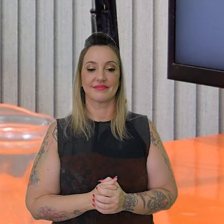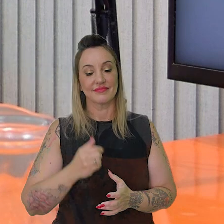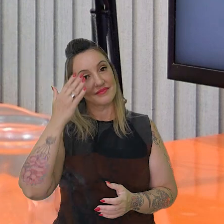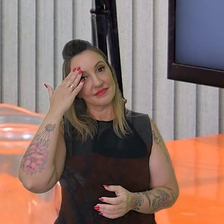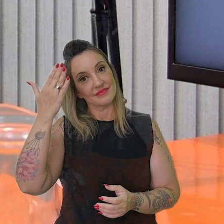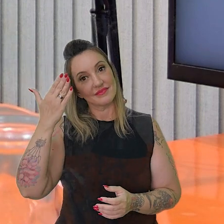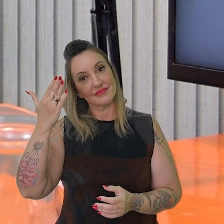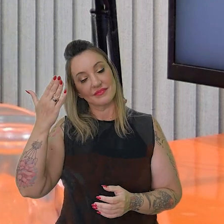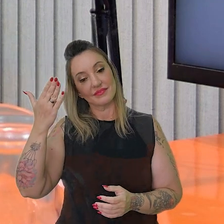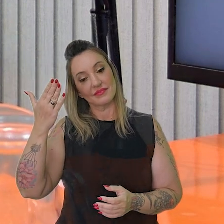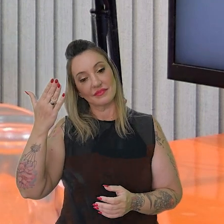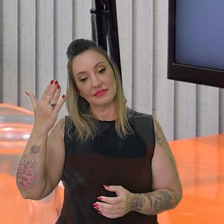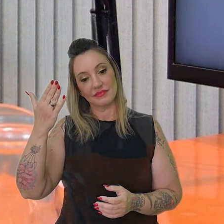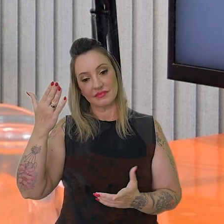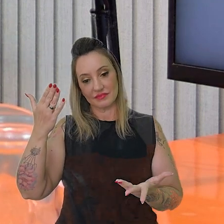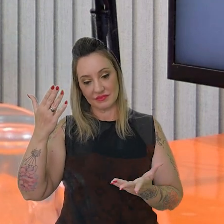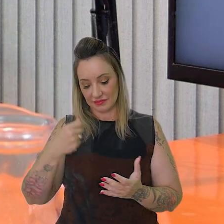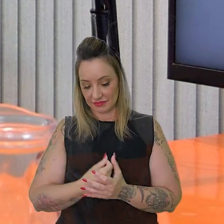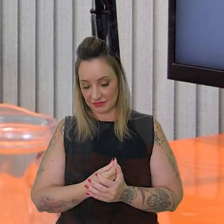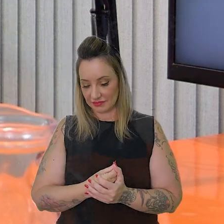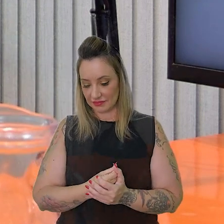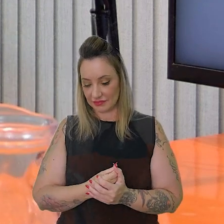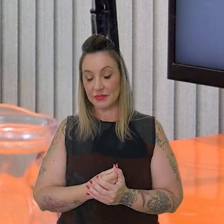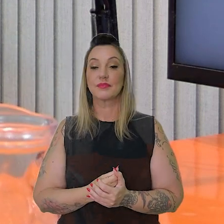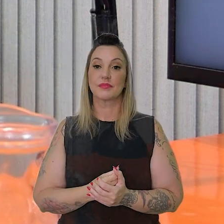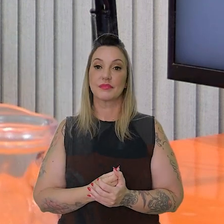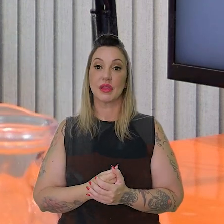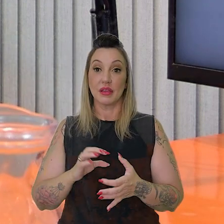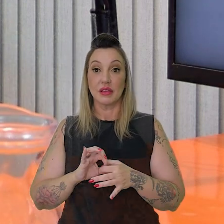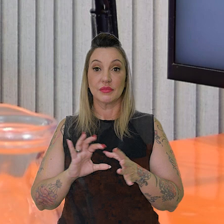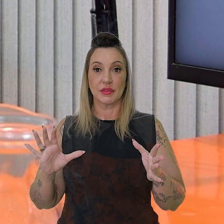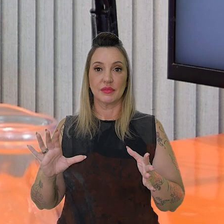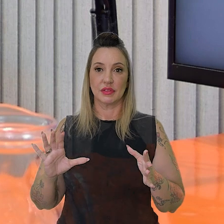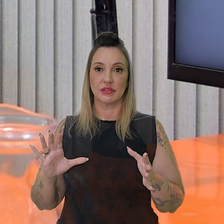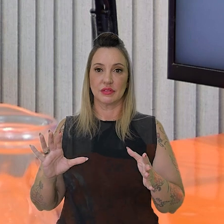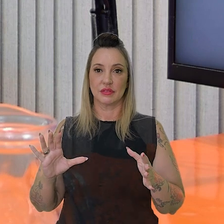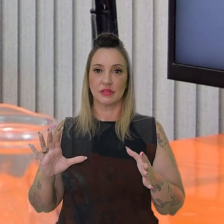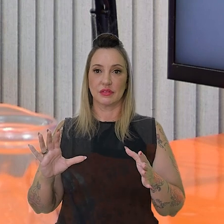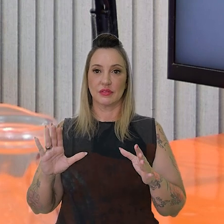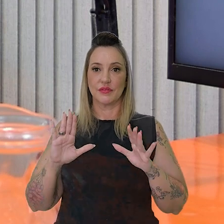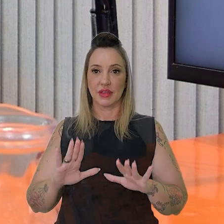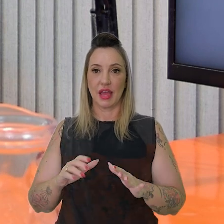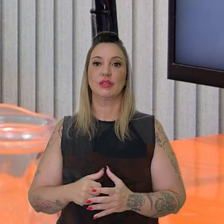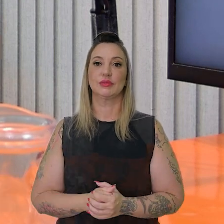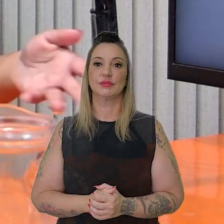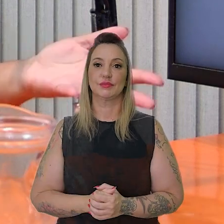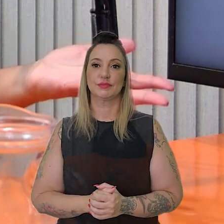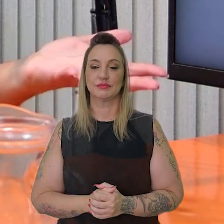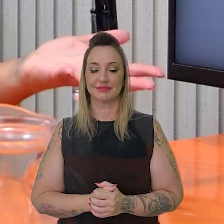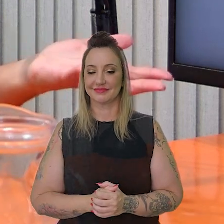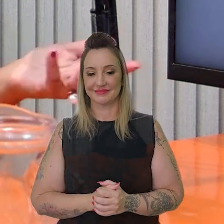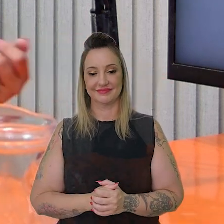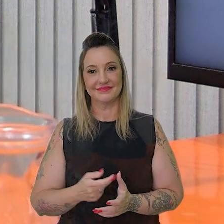tempo obrig e obrigada por por por ter permitido por ter ficado